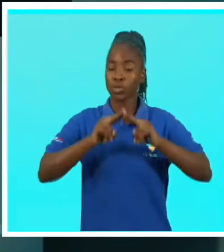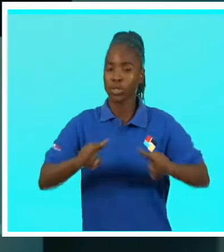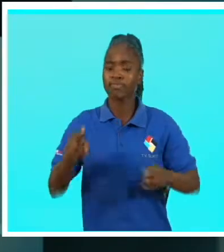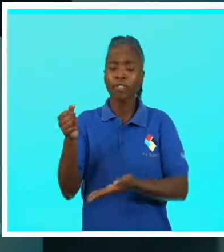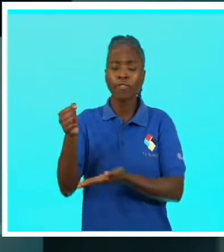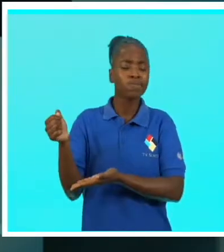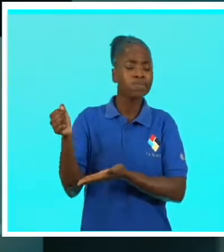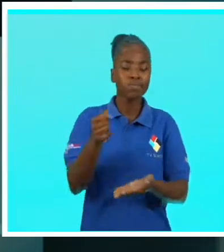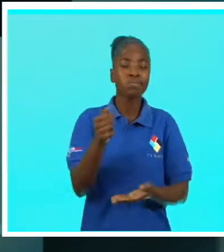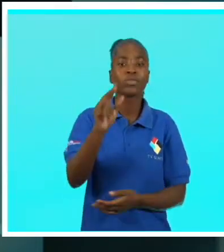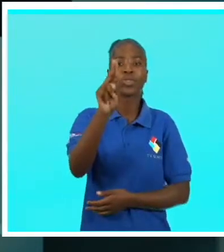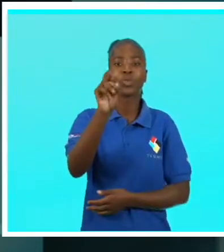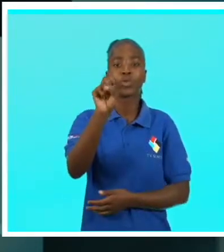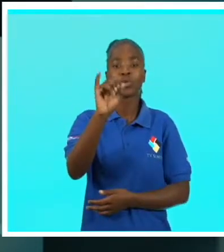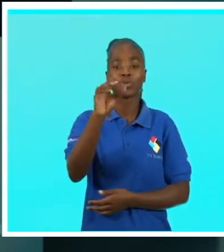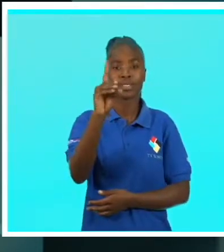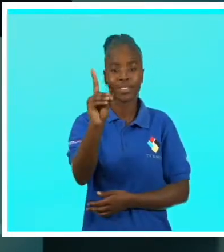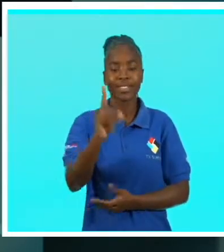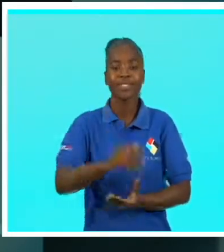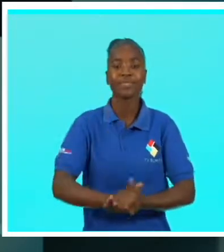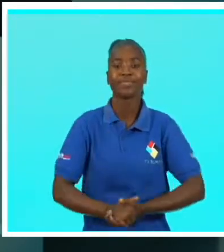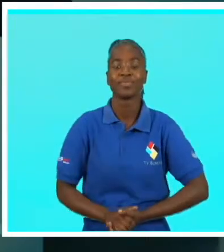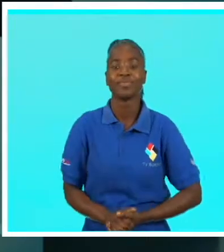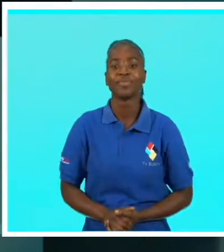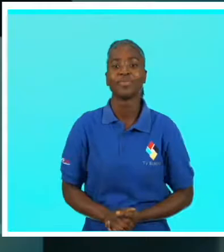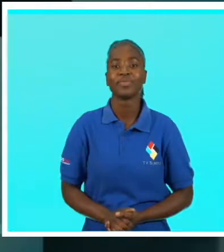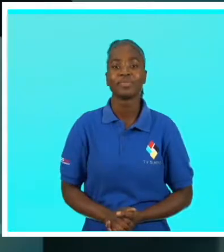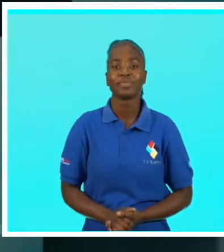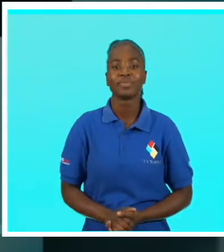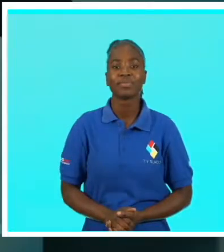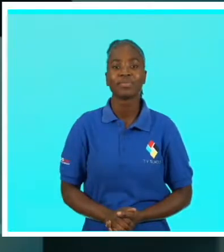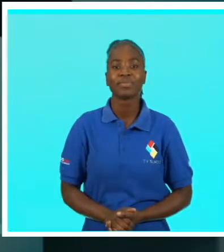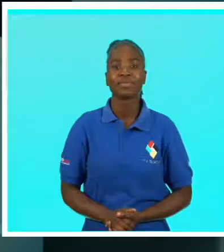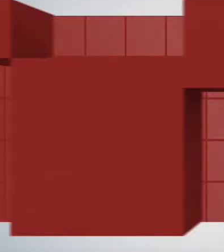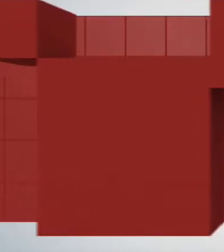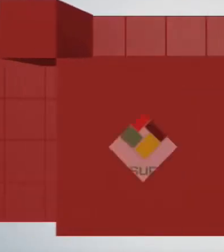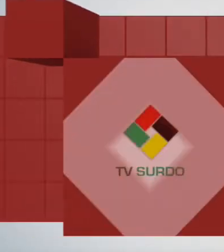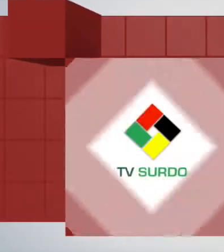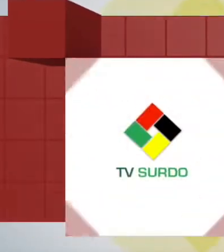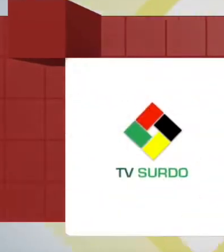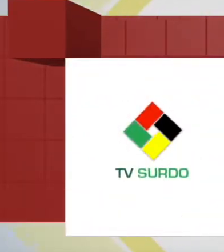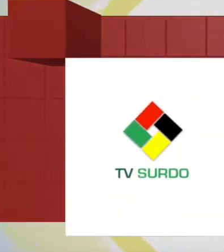forte apoio da Counterpart International e do financiamento da USAID.